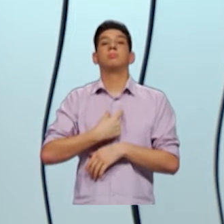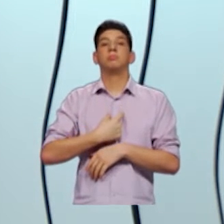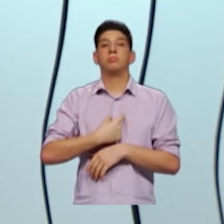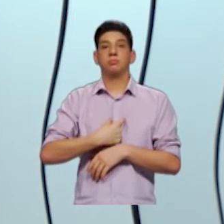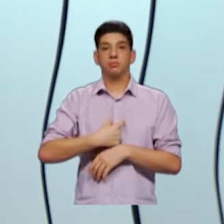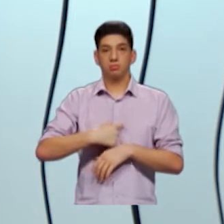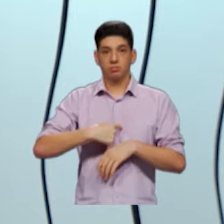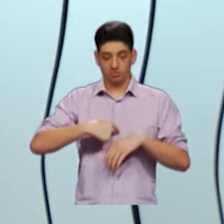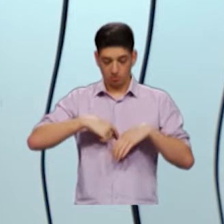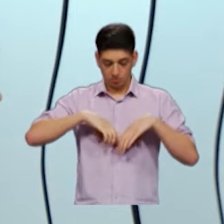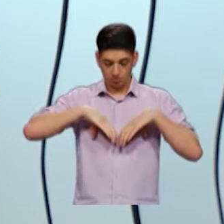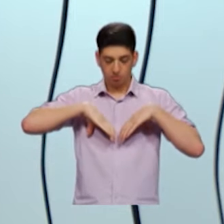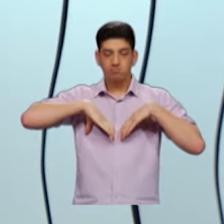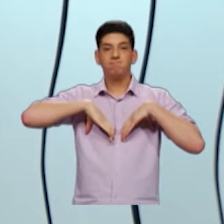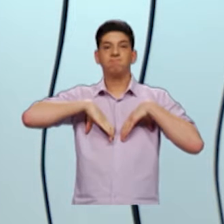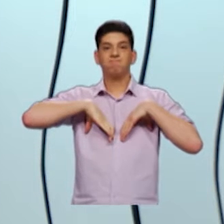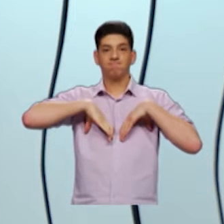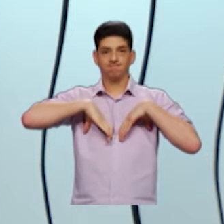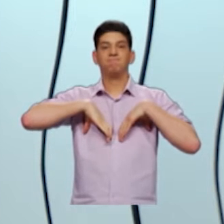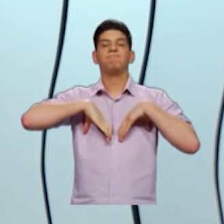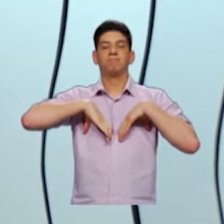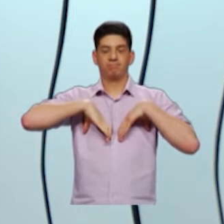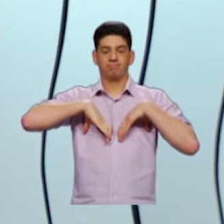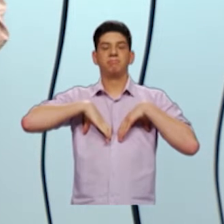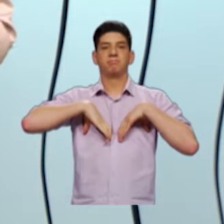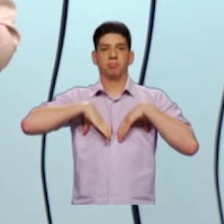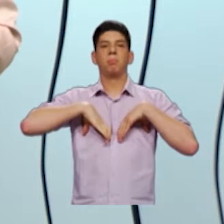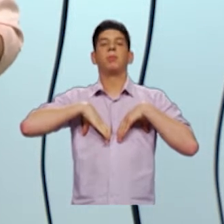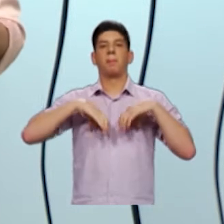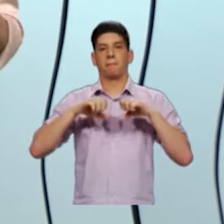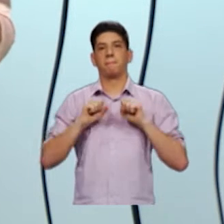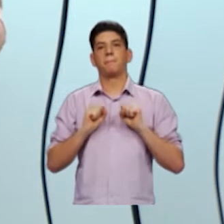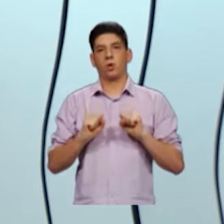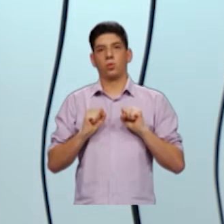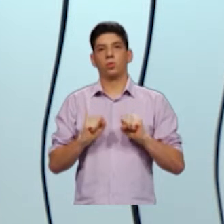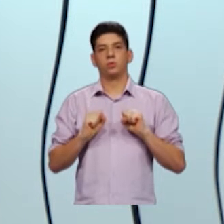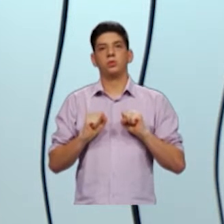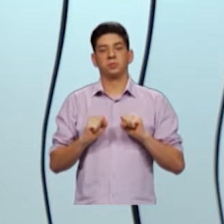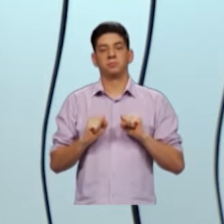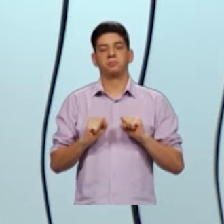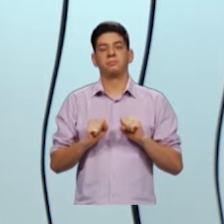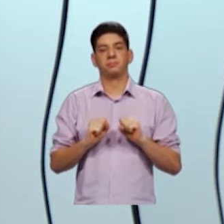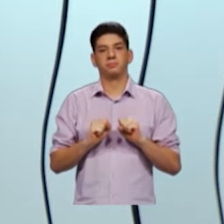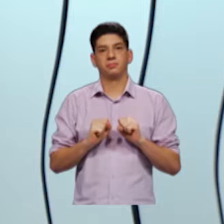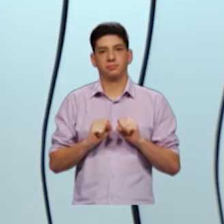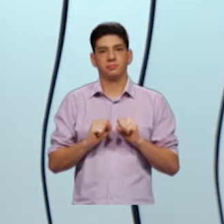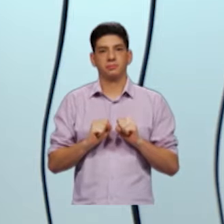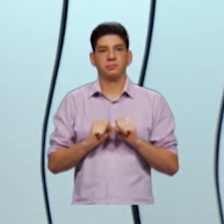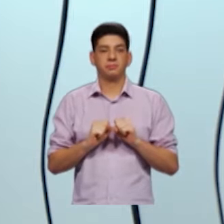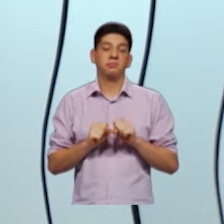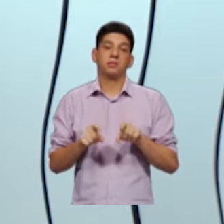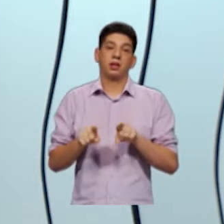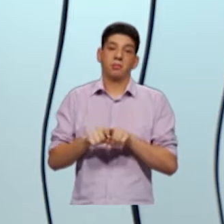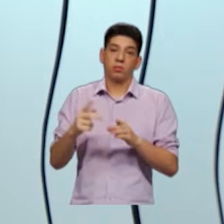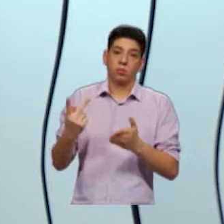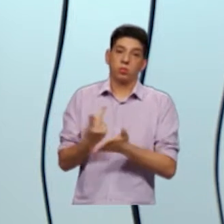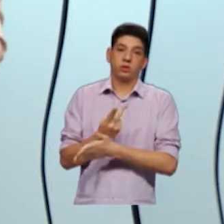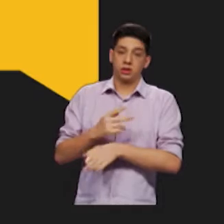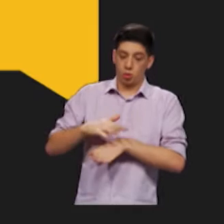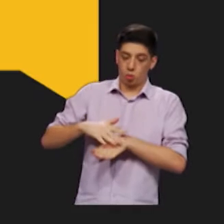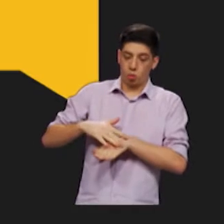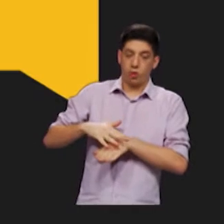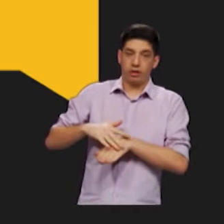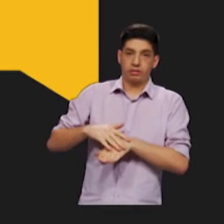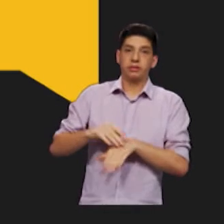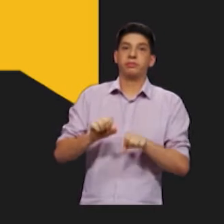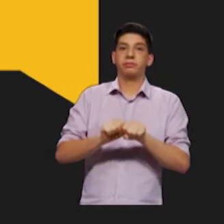os brônquios, e pode acontecer desses micro-organismos ficarem alojados, causar infecções aí nos seus órgãos